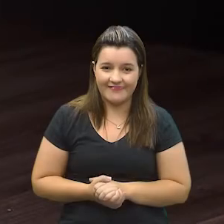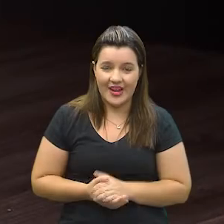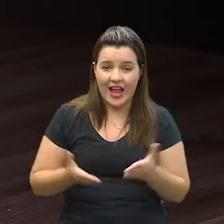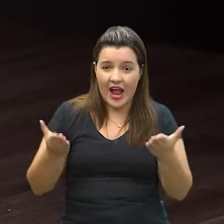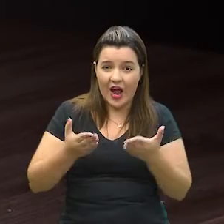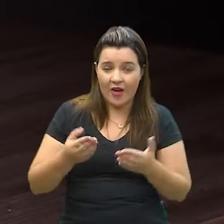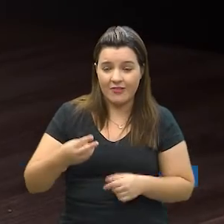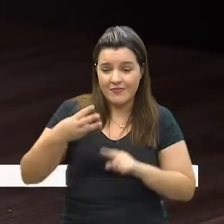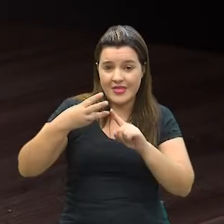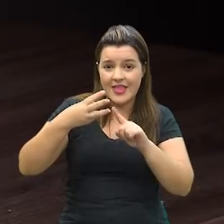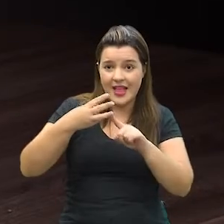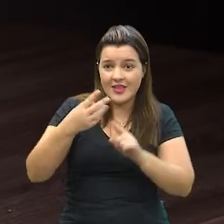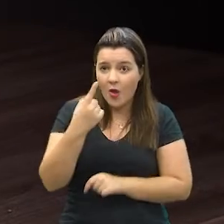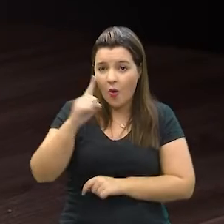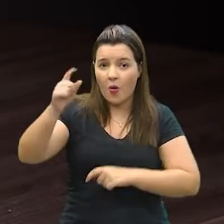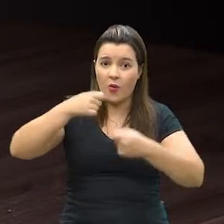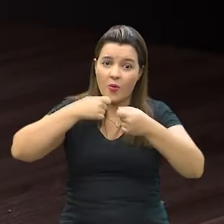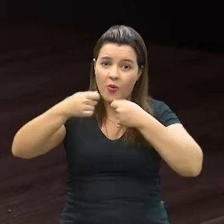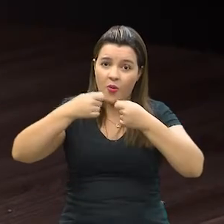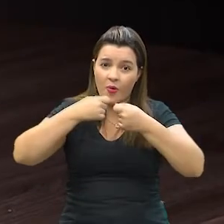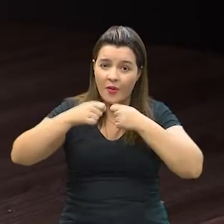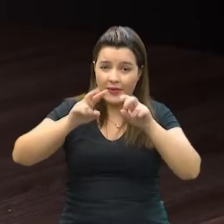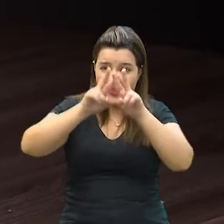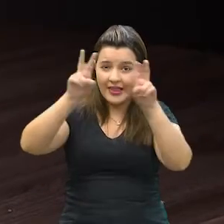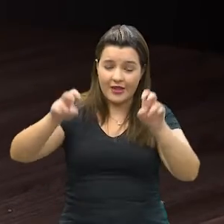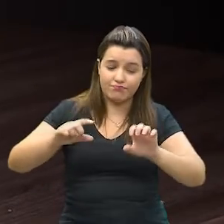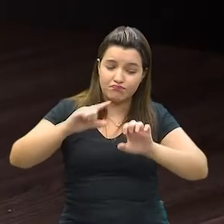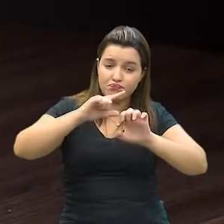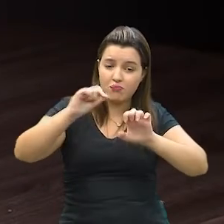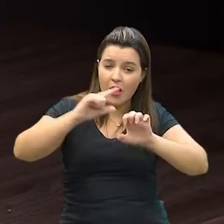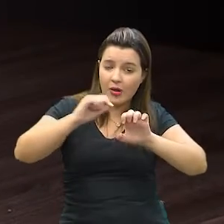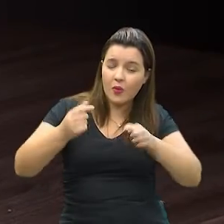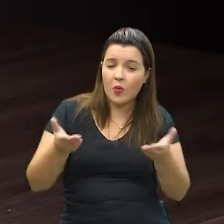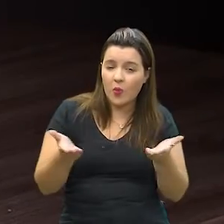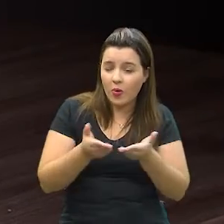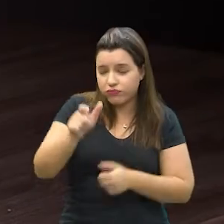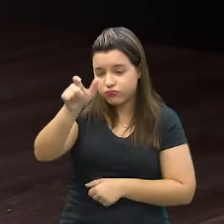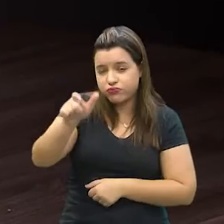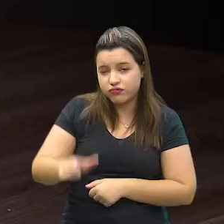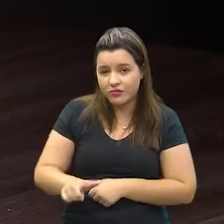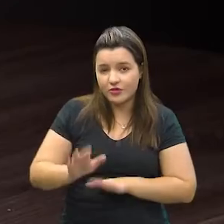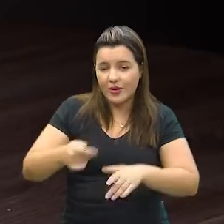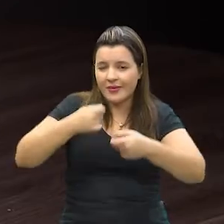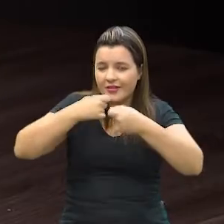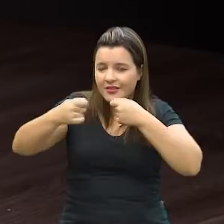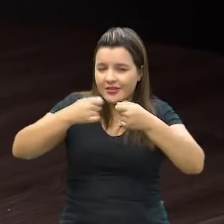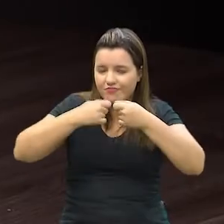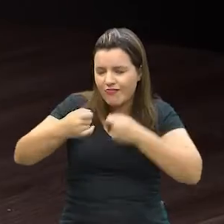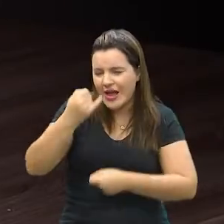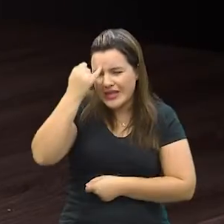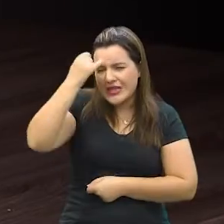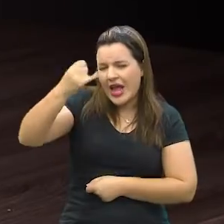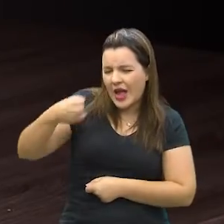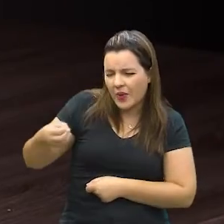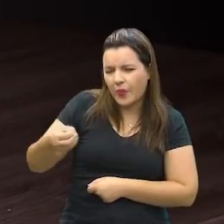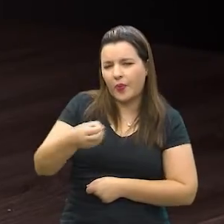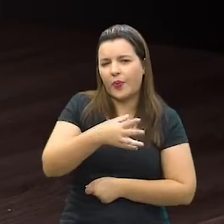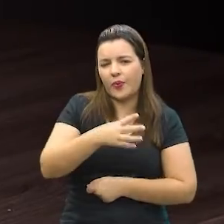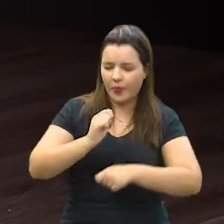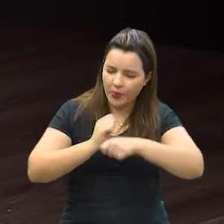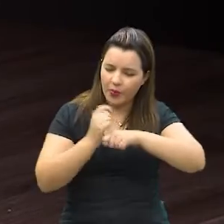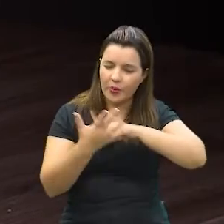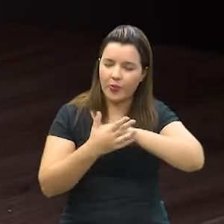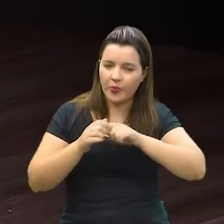Terceiro e último bloco do Ser Empreendedor de hoje. A gente já conversou aqui com pessoas que se reinventaram durante